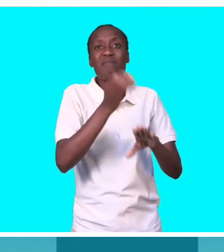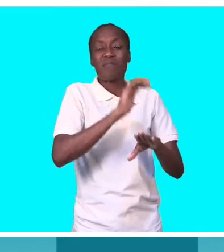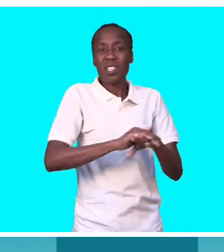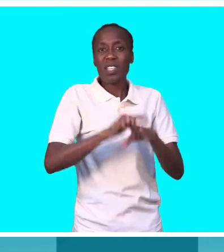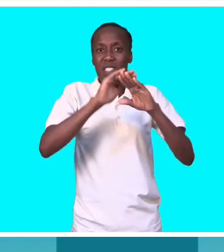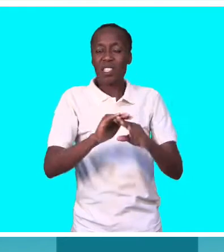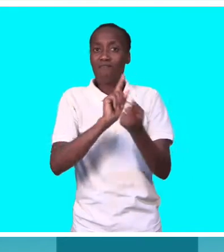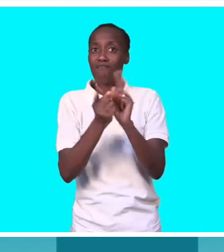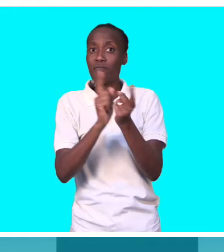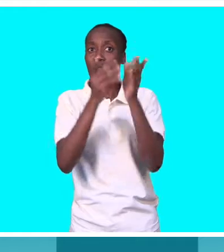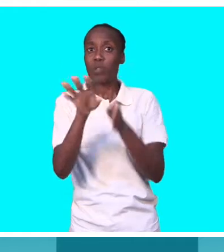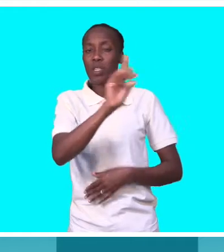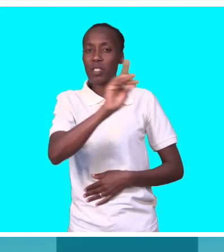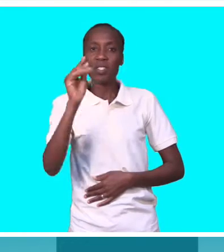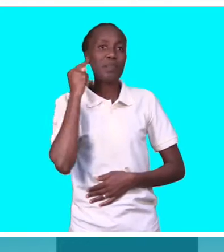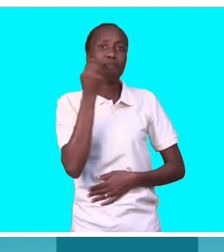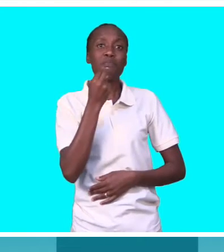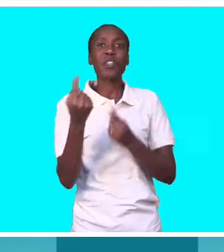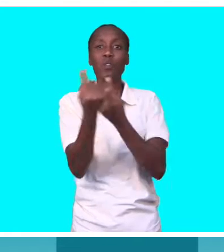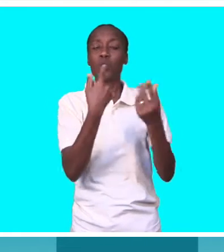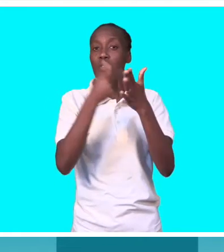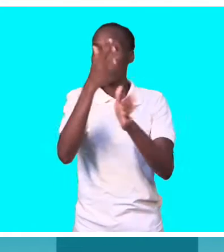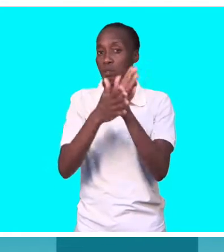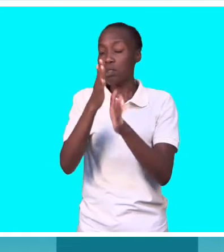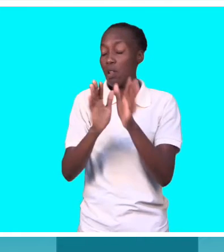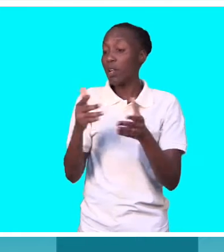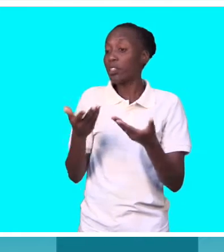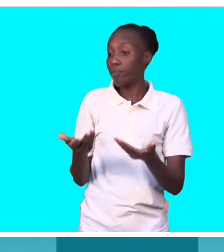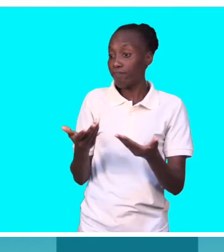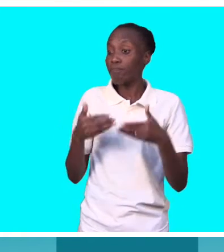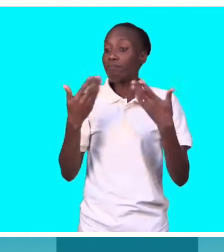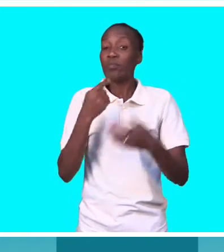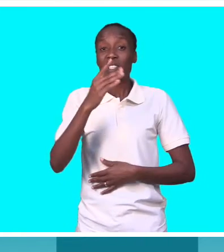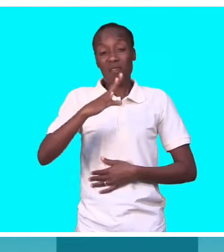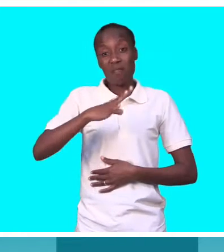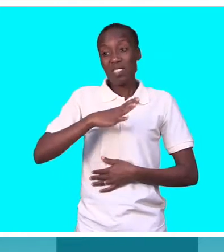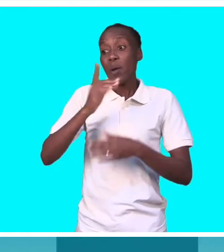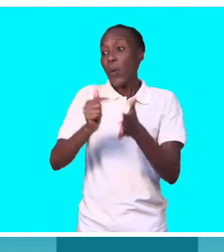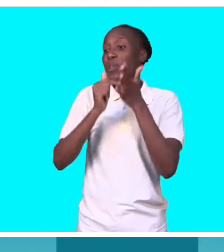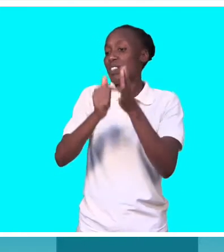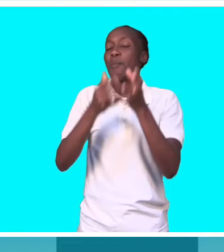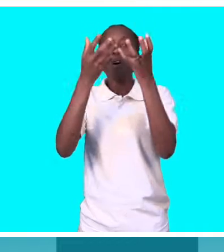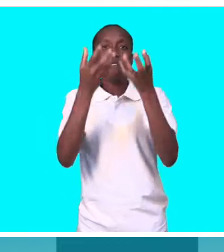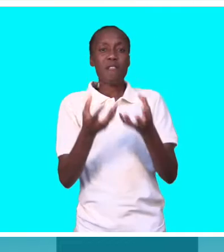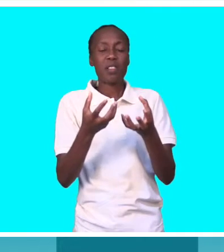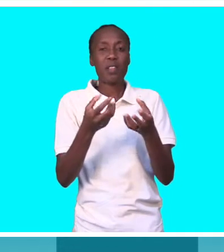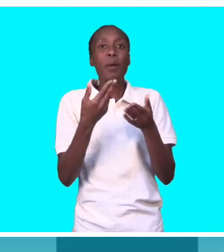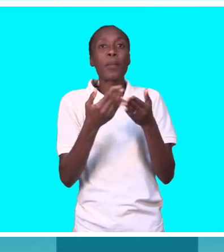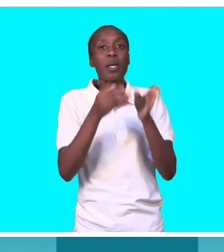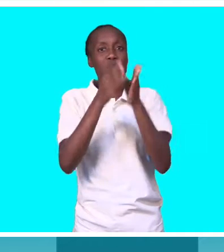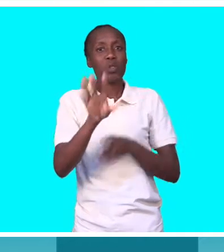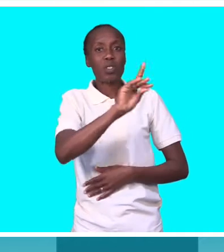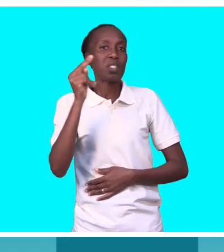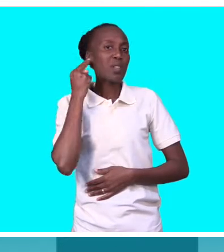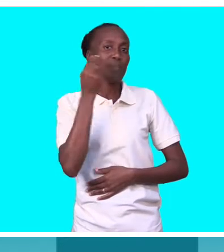Não existe, por exemplo, uma pessoa com deficiência auditiva, que andar com um acompanhante para fazer o teste, e o próprio teste depois tem que